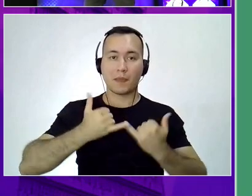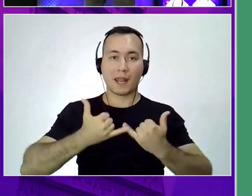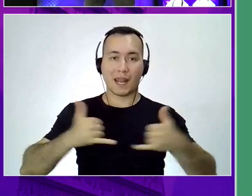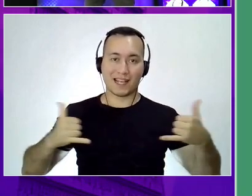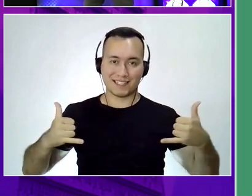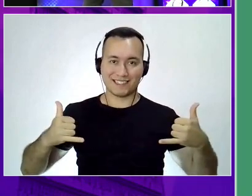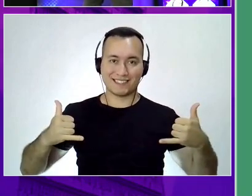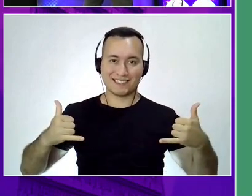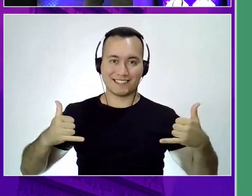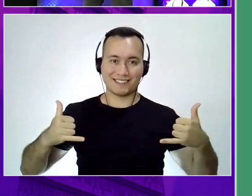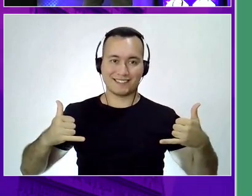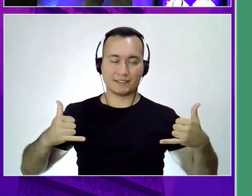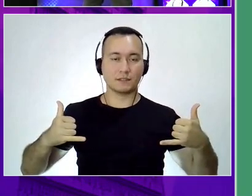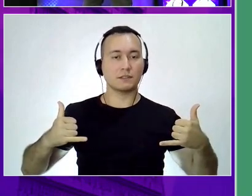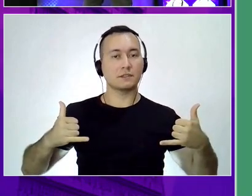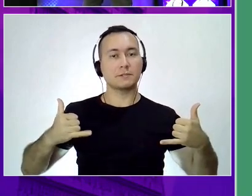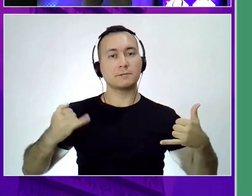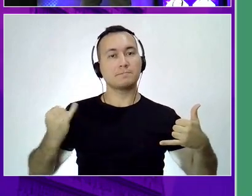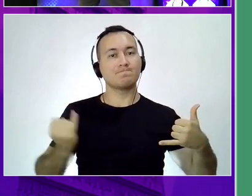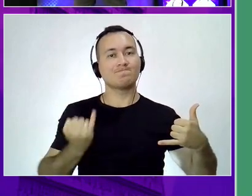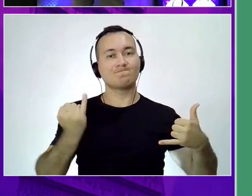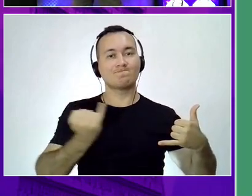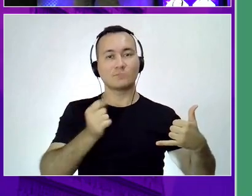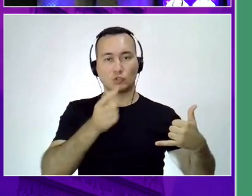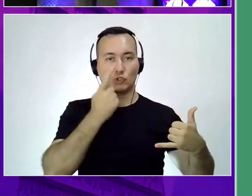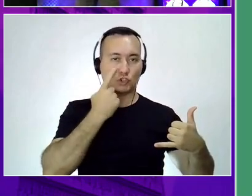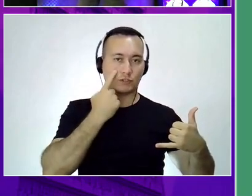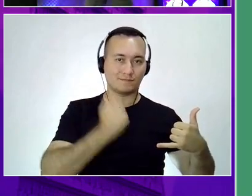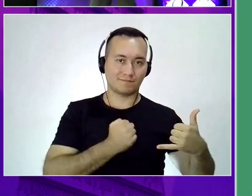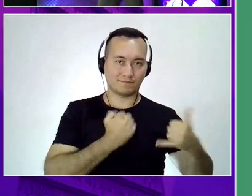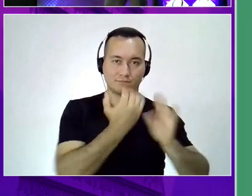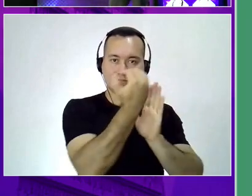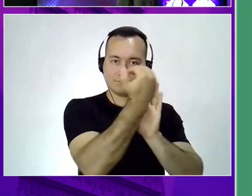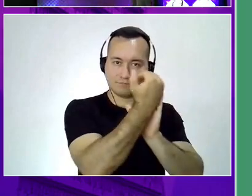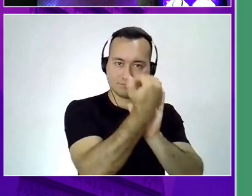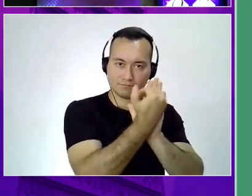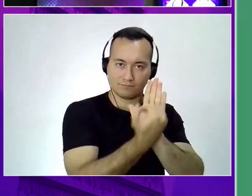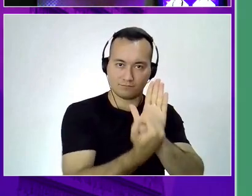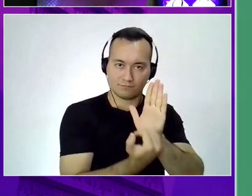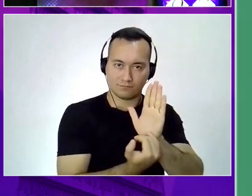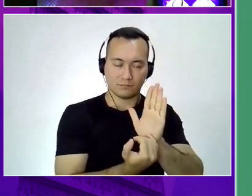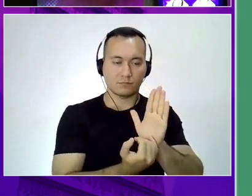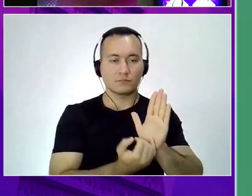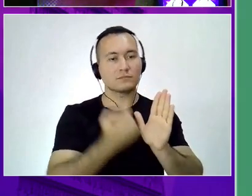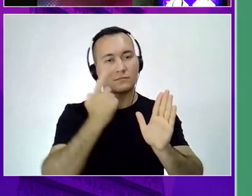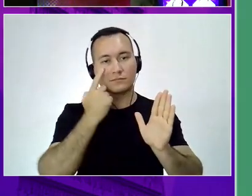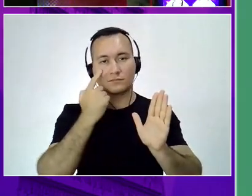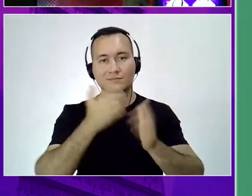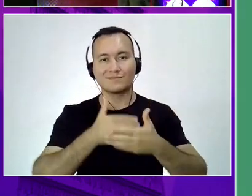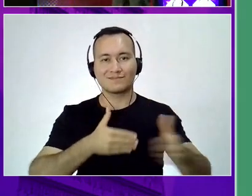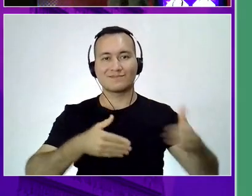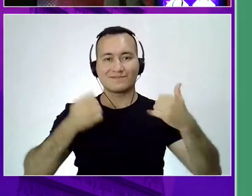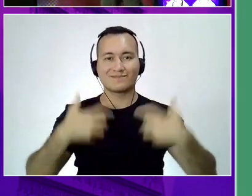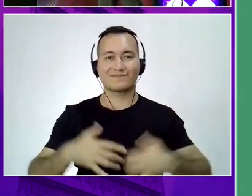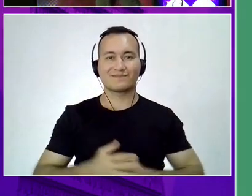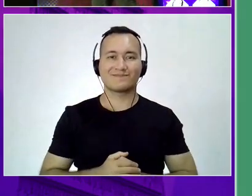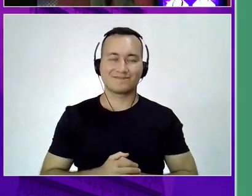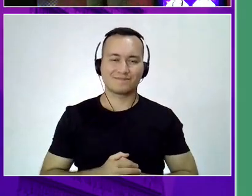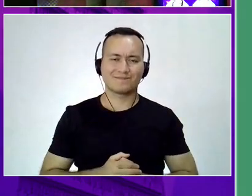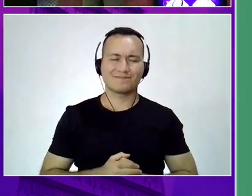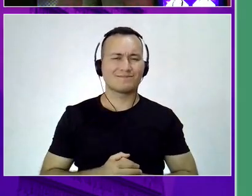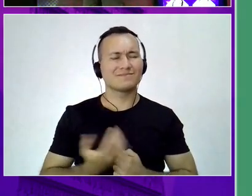o que de fato a gente quer fazer num processo de CI/CD, vem a questão de entender o que são os pipelines. Bom, e o que são as pipelines,